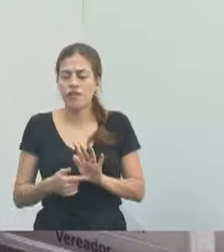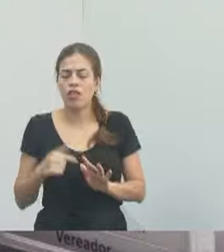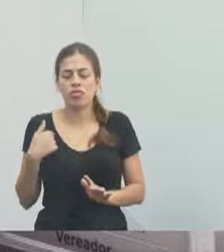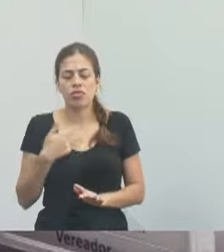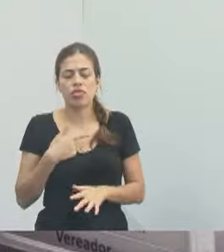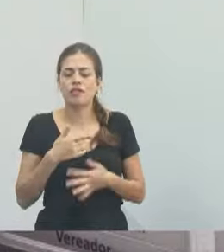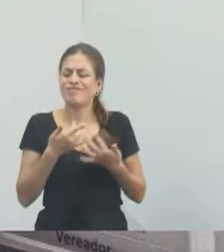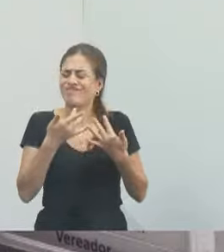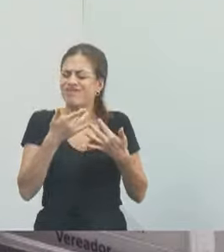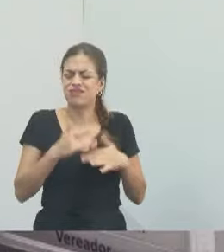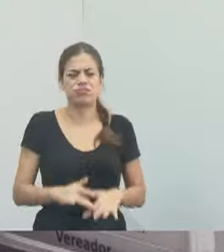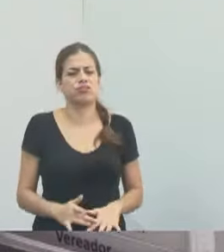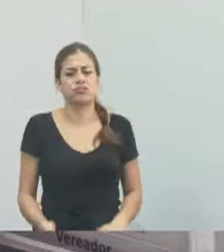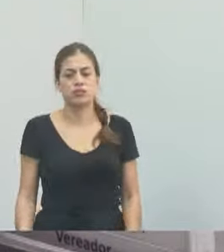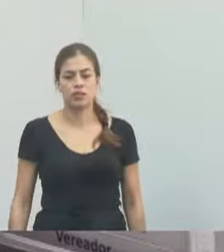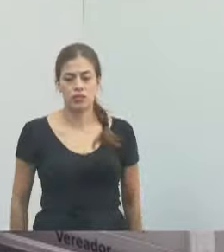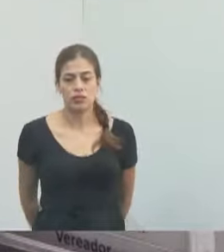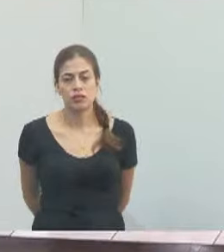nossa